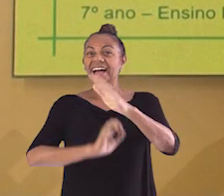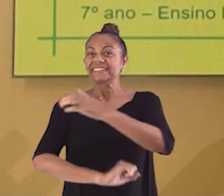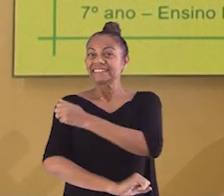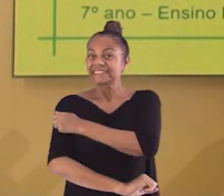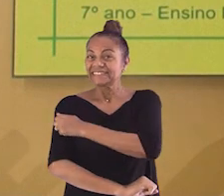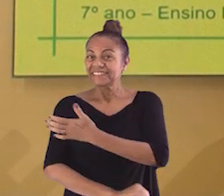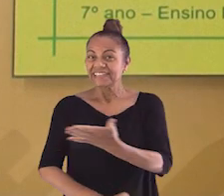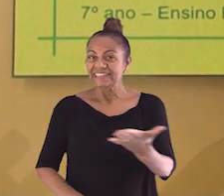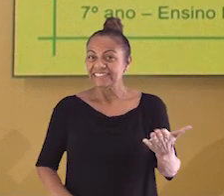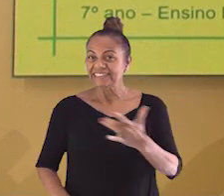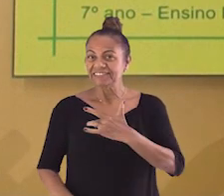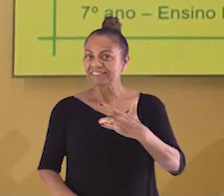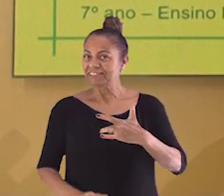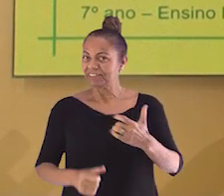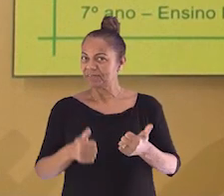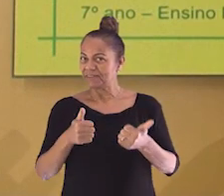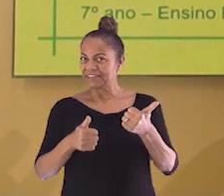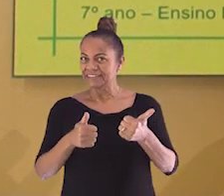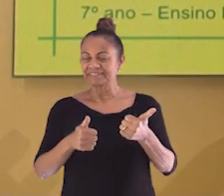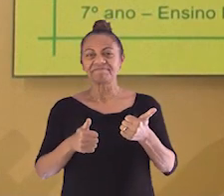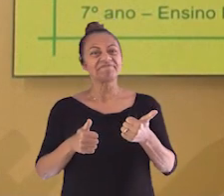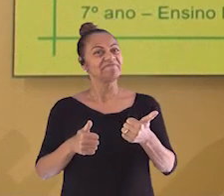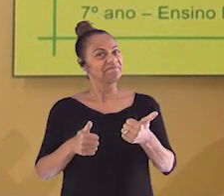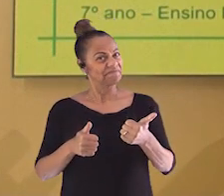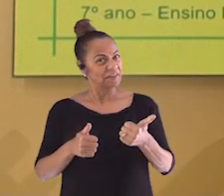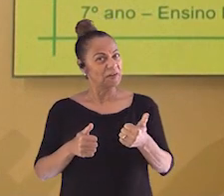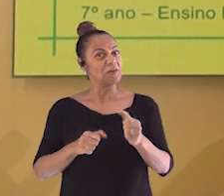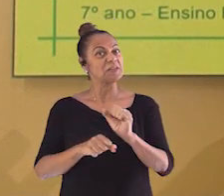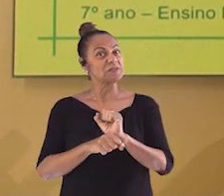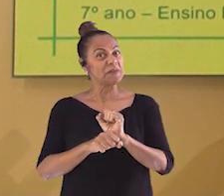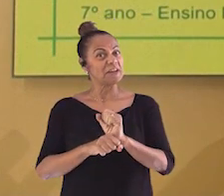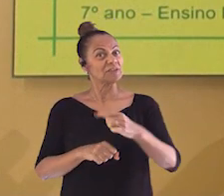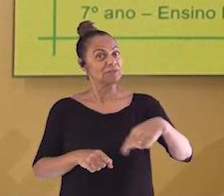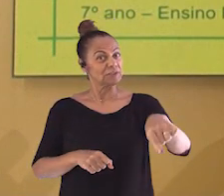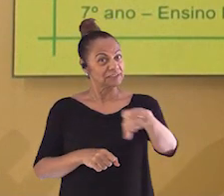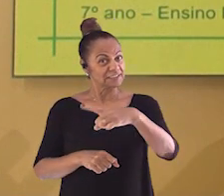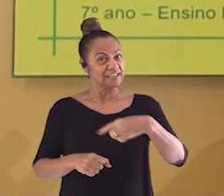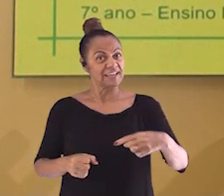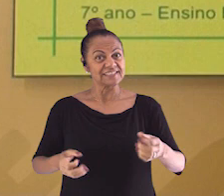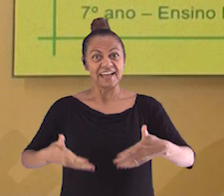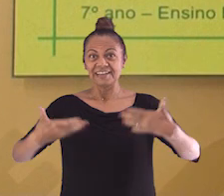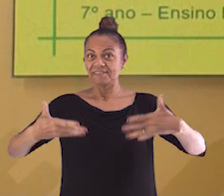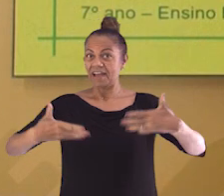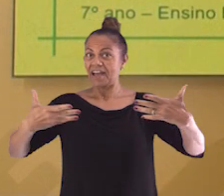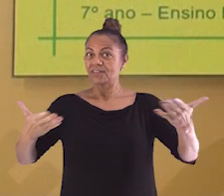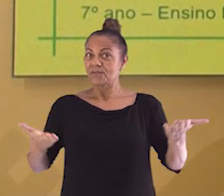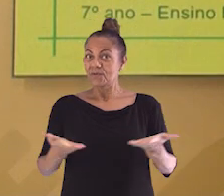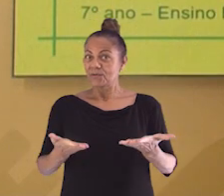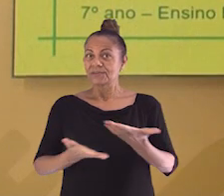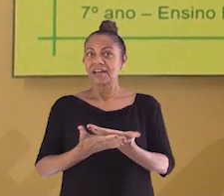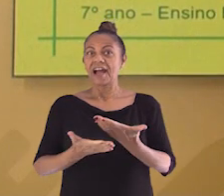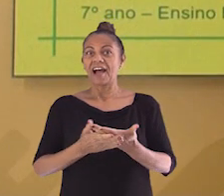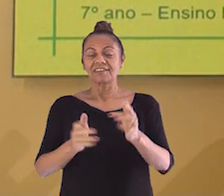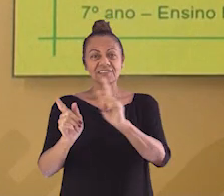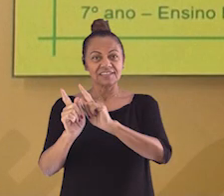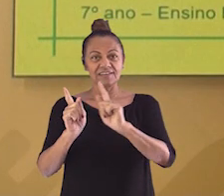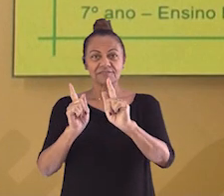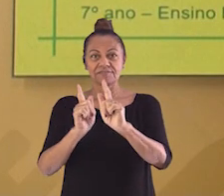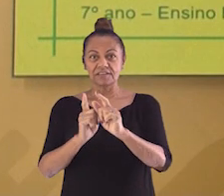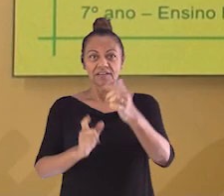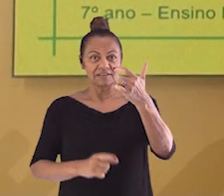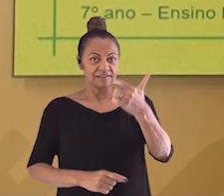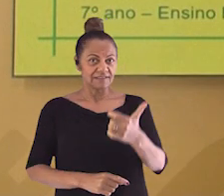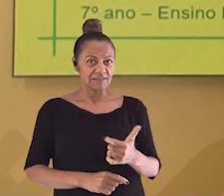Olá, estudantes! Como vocês estão? Espero que estejam todos bem e animados para a aula de Geografia. Eu sou a professora